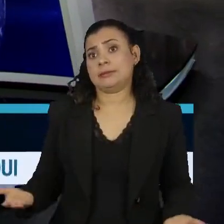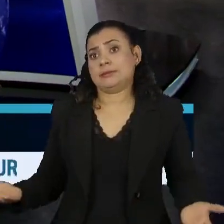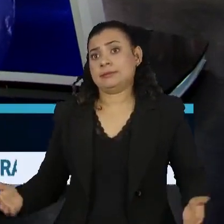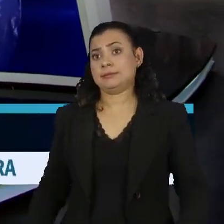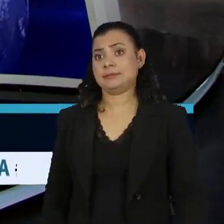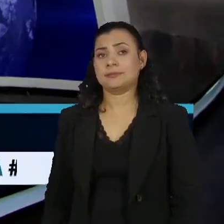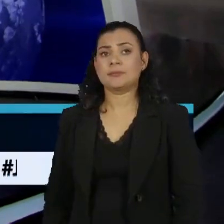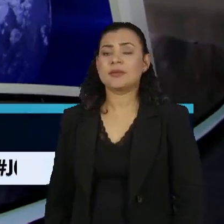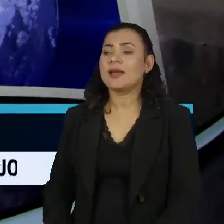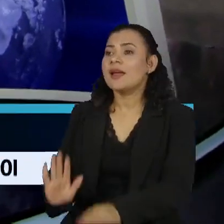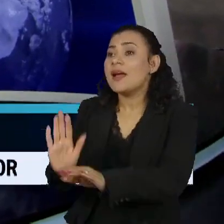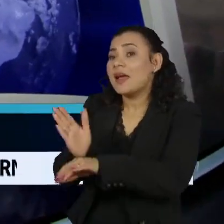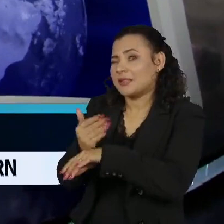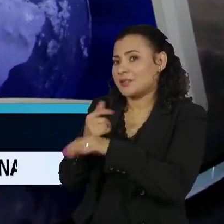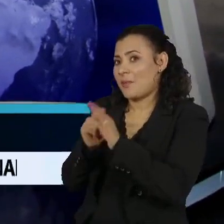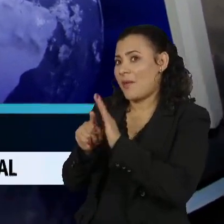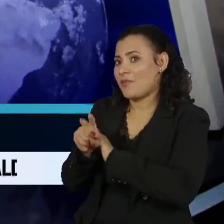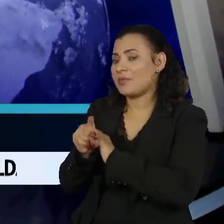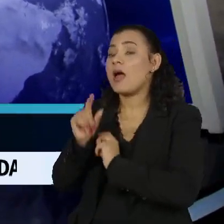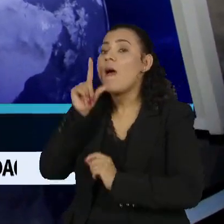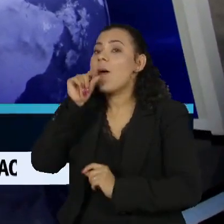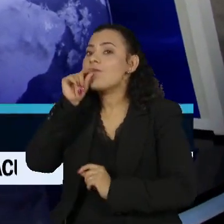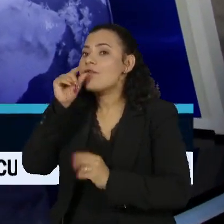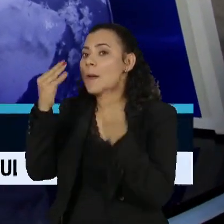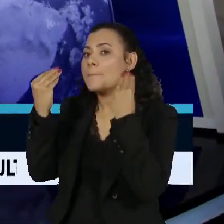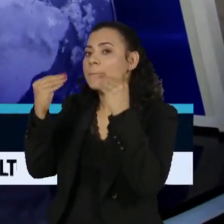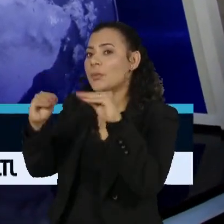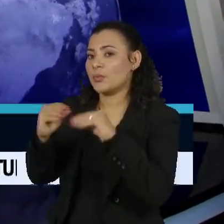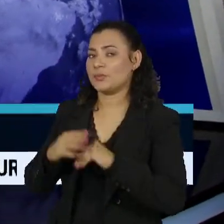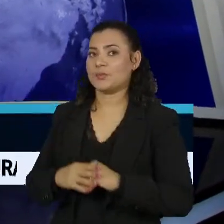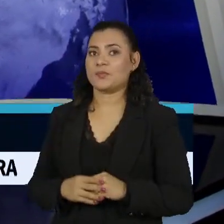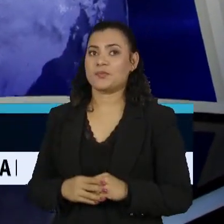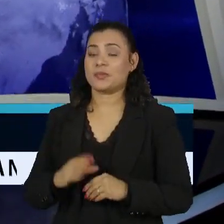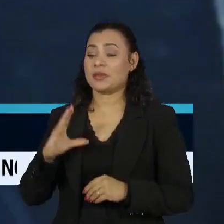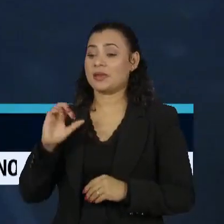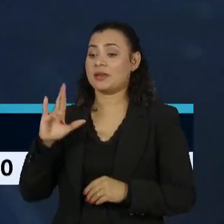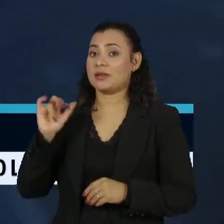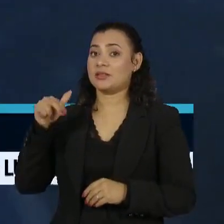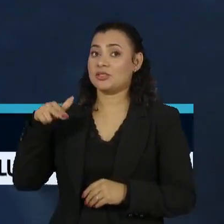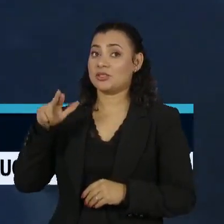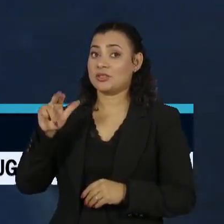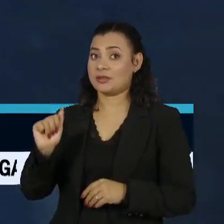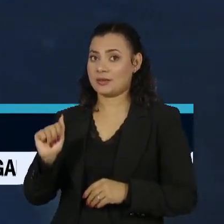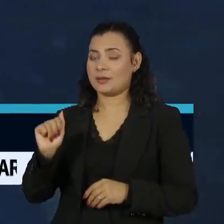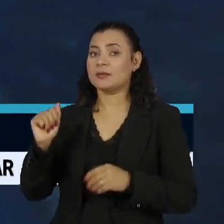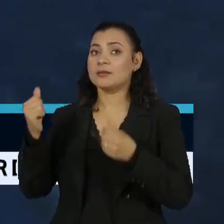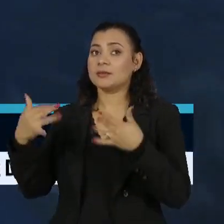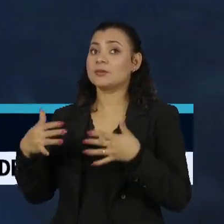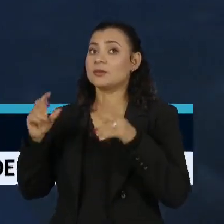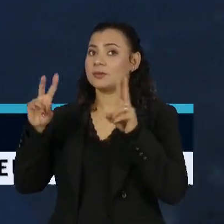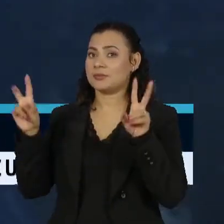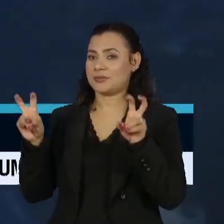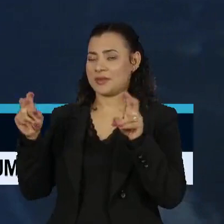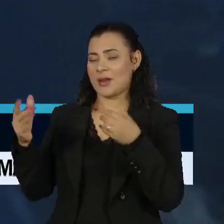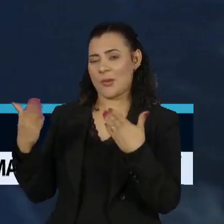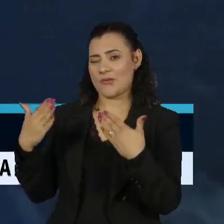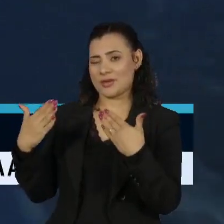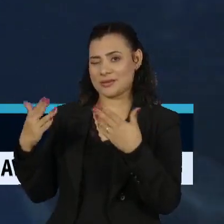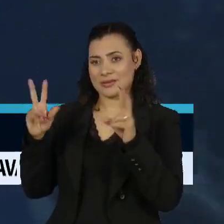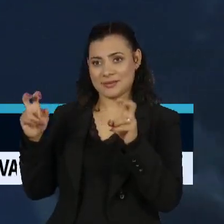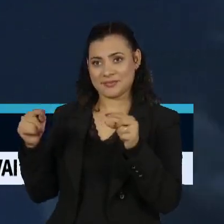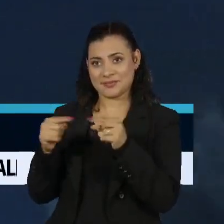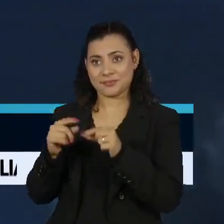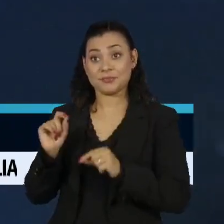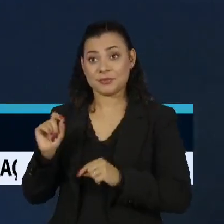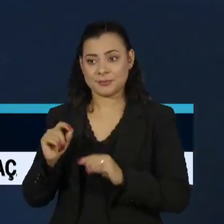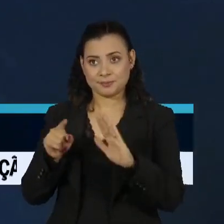fazer a pergunta, Mariana, eu vou ler o tweet de uma telespectadora aqui, nossa, Cristina Forte, que ela diz o seguinte, tem muito a ver com o que nós estávamos conversando, né? Ela